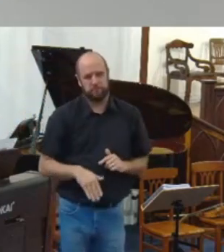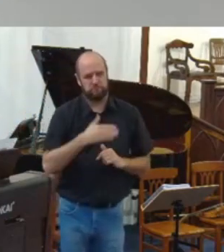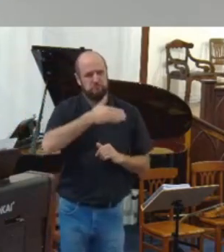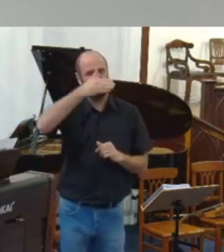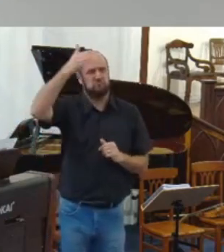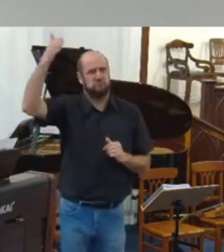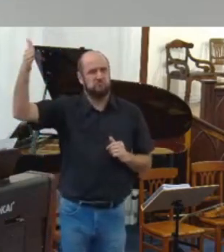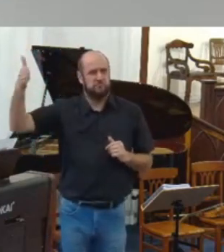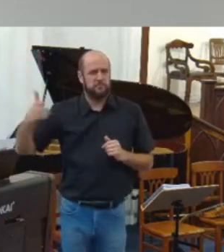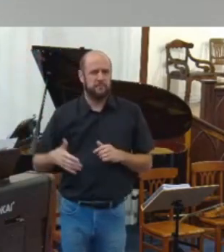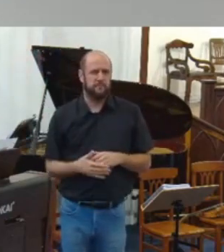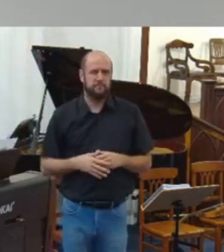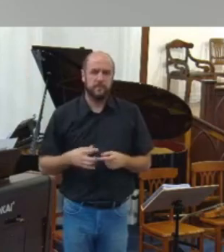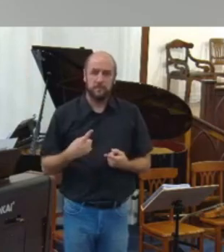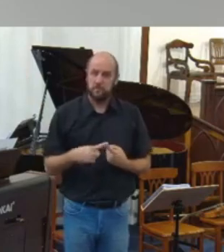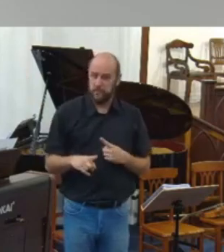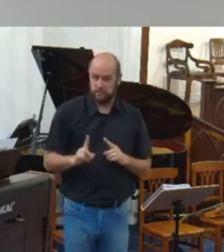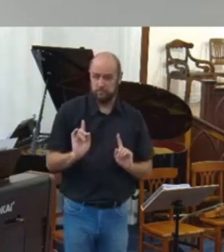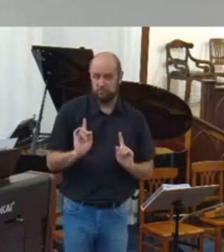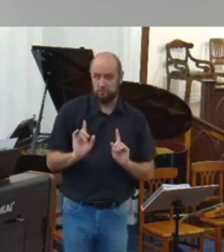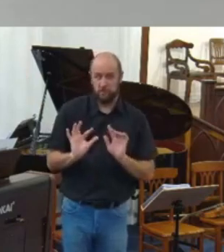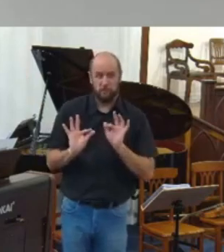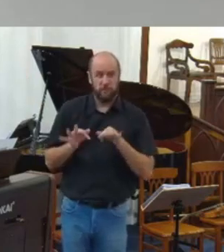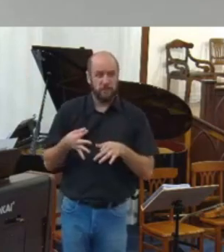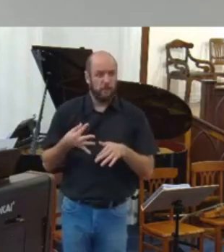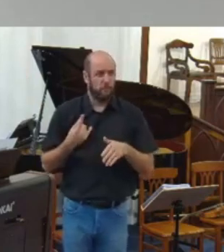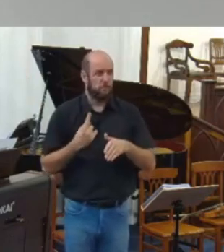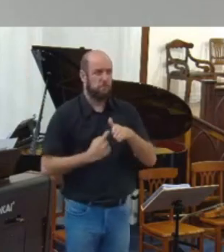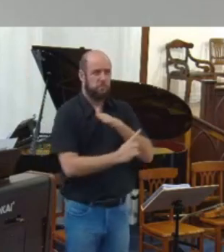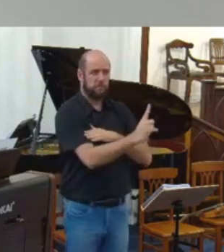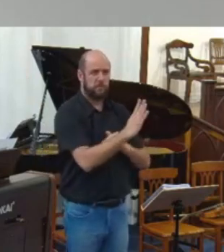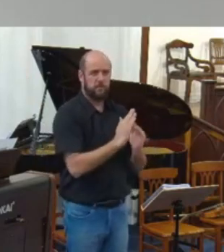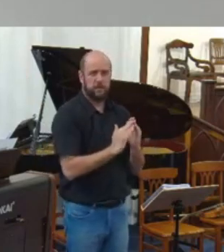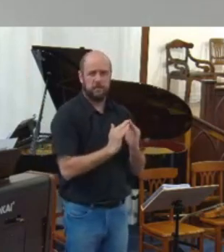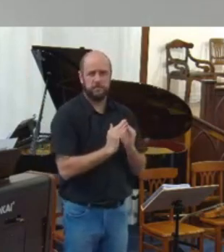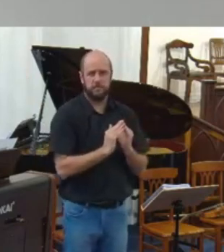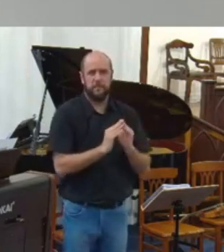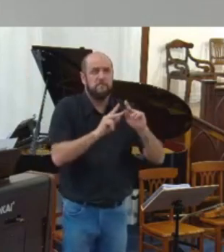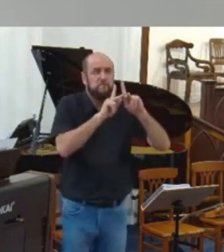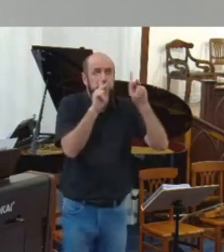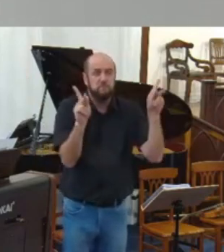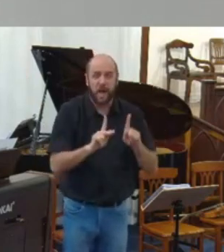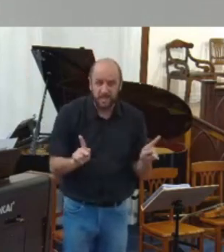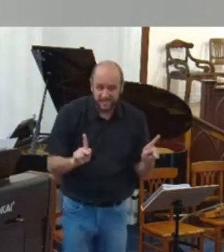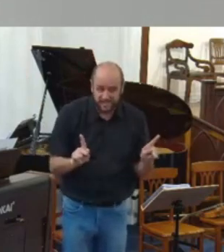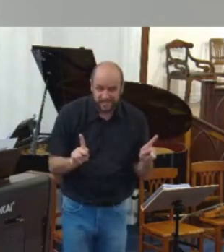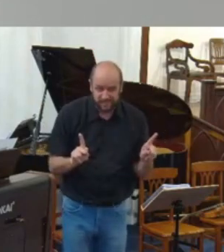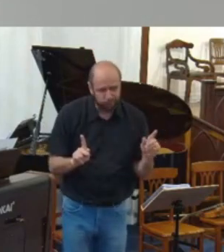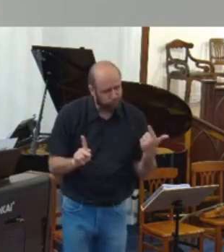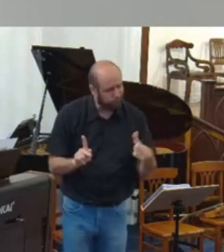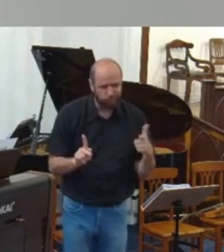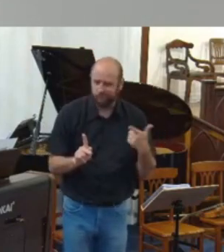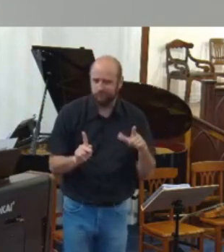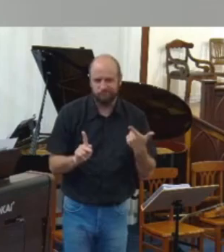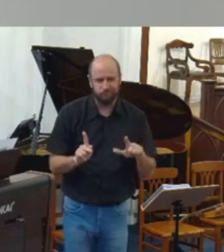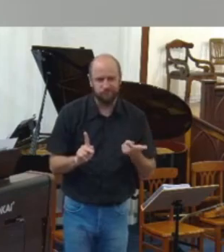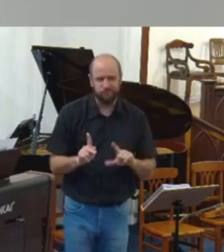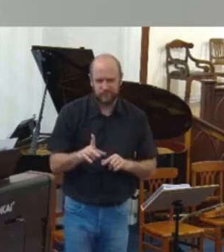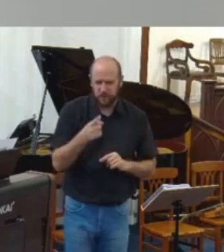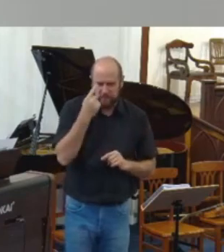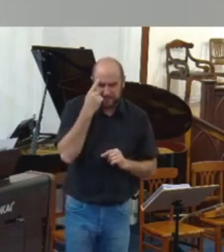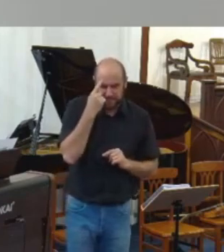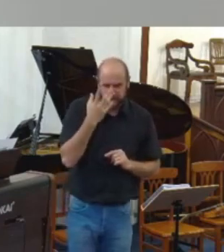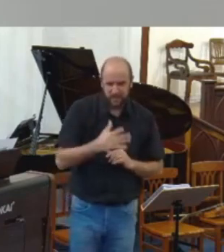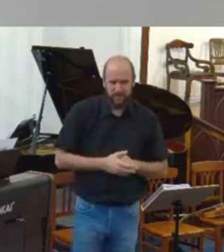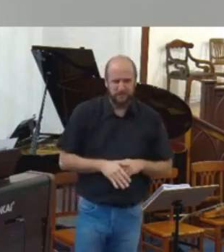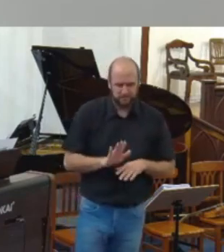vai sair das igrejas sem paz. Você já pensou? Você já pensou na